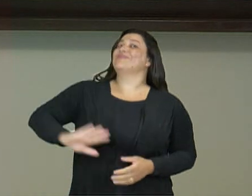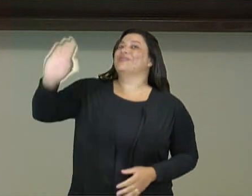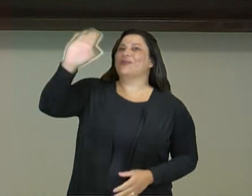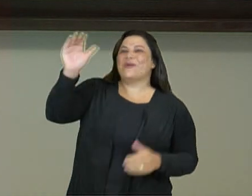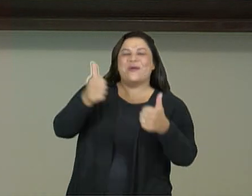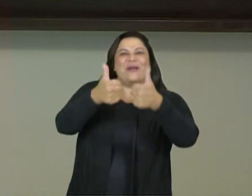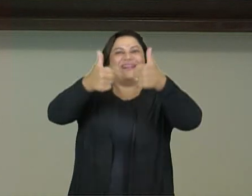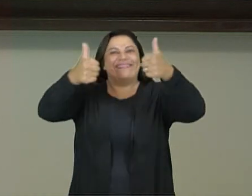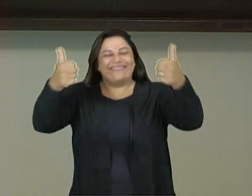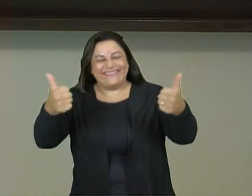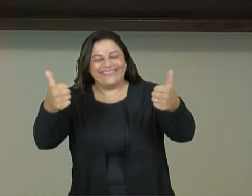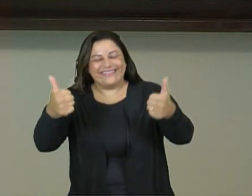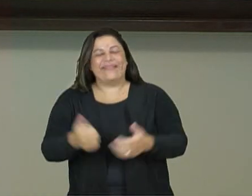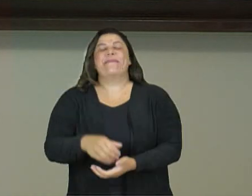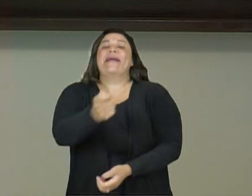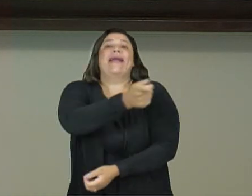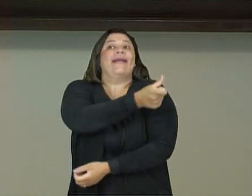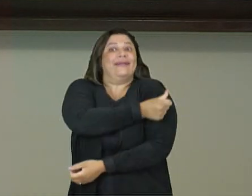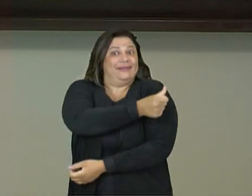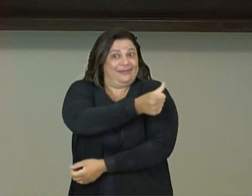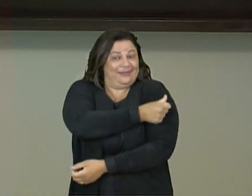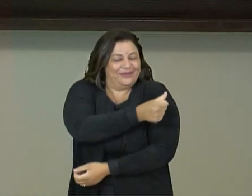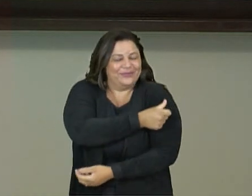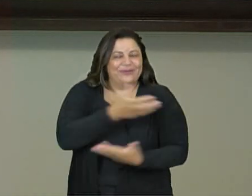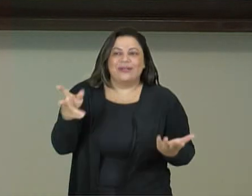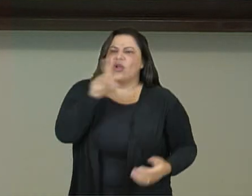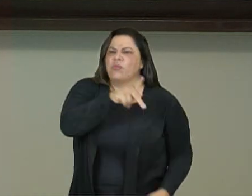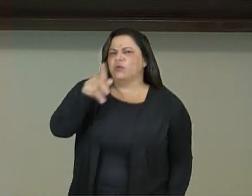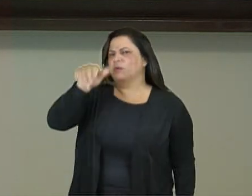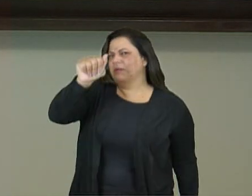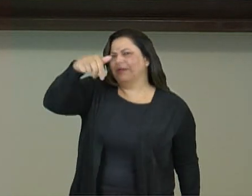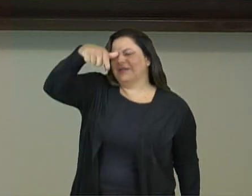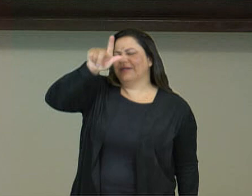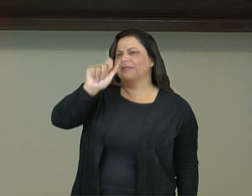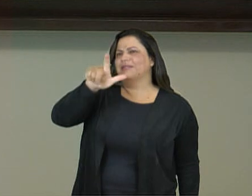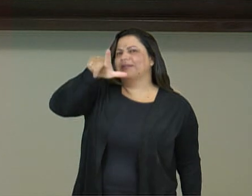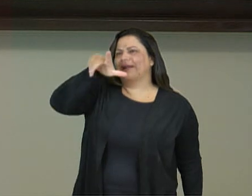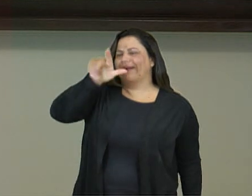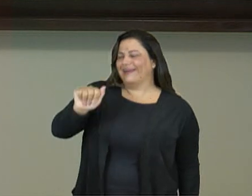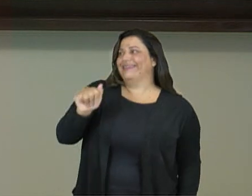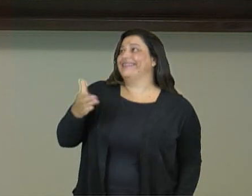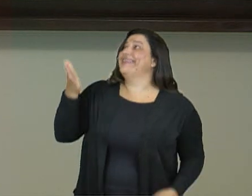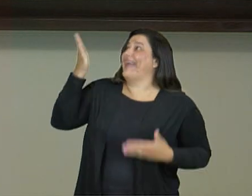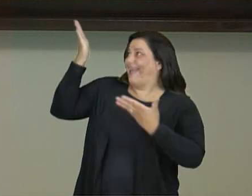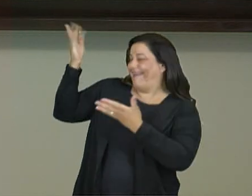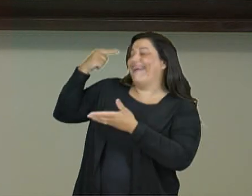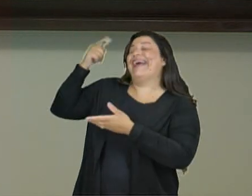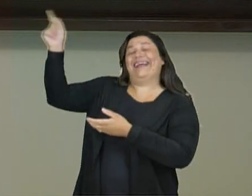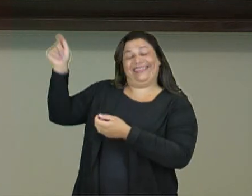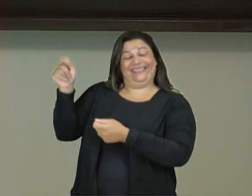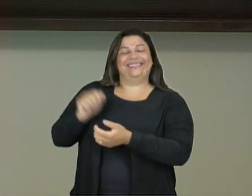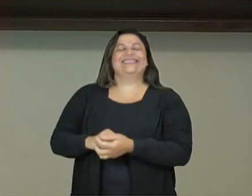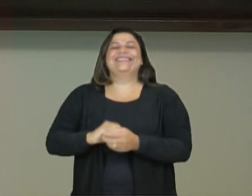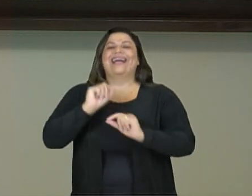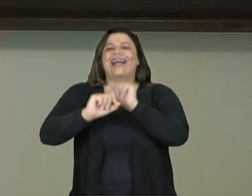Olá, estudante do 6º ano, eu sou a professora Angélica de Arte e essa é a nossa intérprete Elisângela.